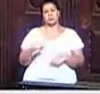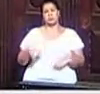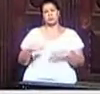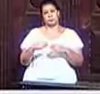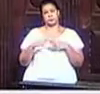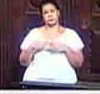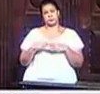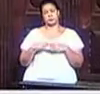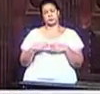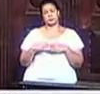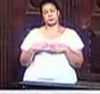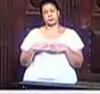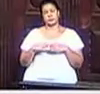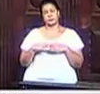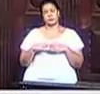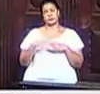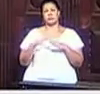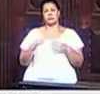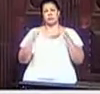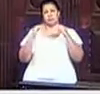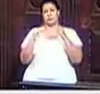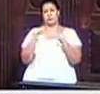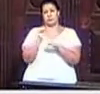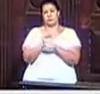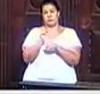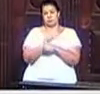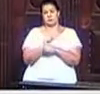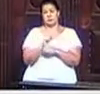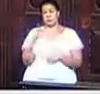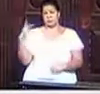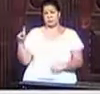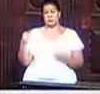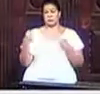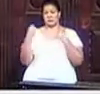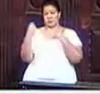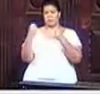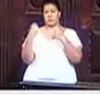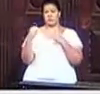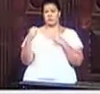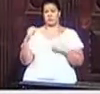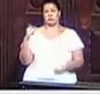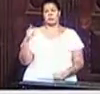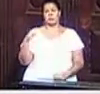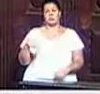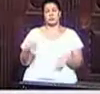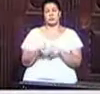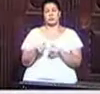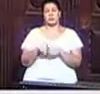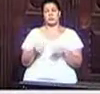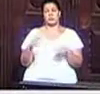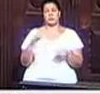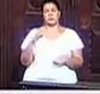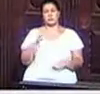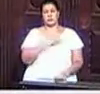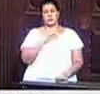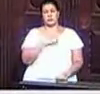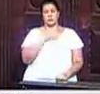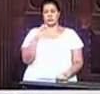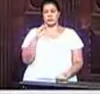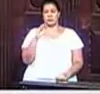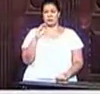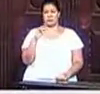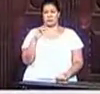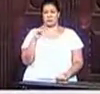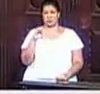superação. Os bravos guerreiros da Polícia Militar e da Polícia Civil precisam acudir a